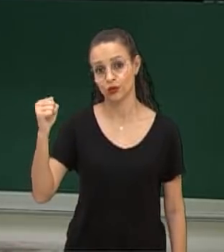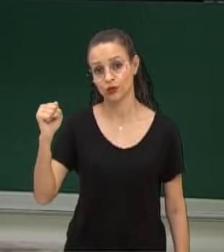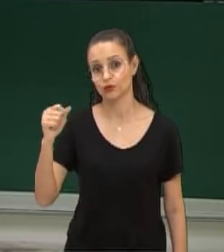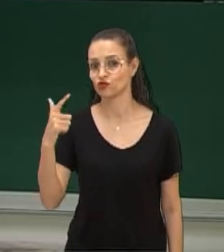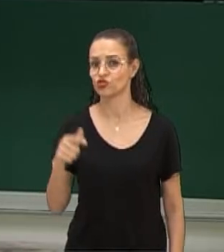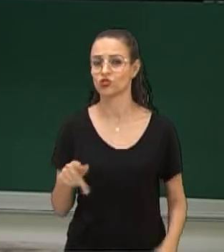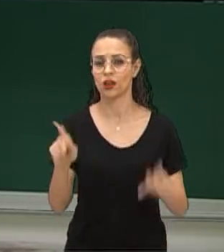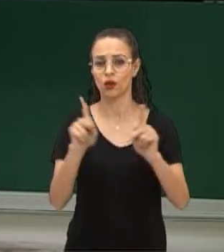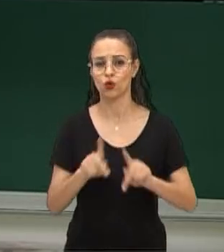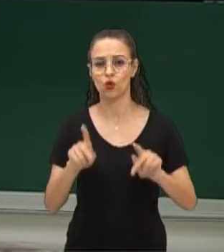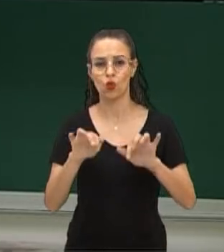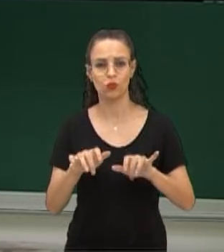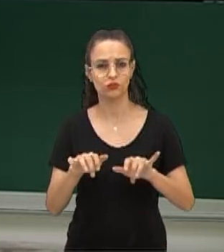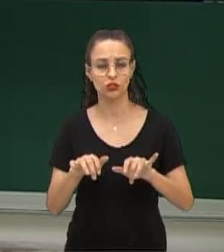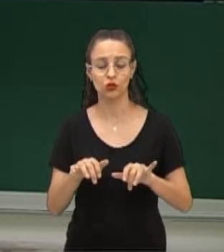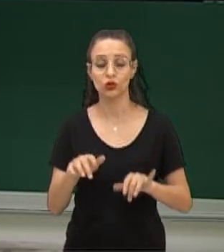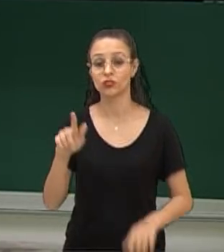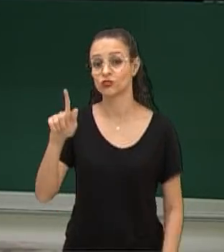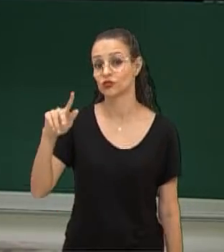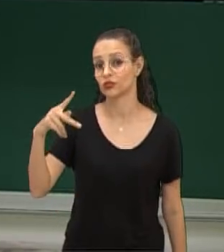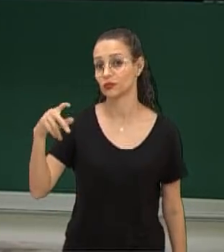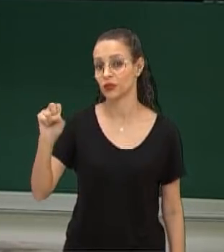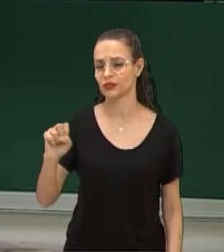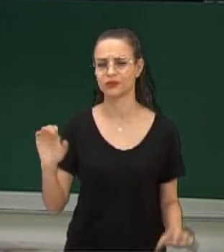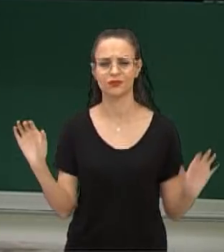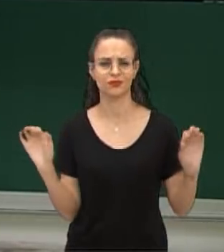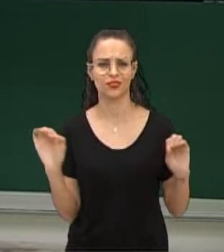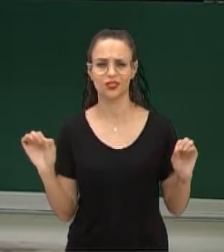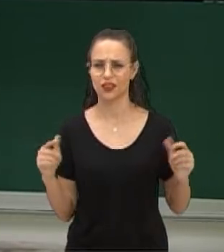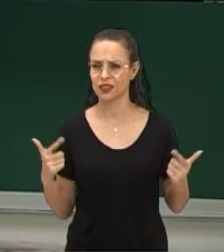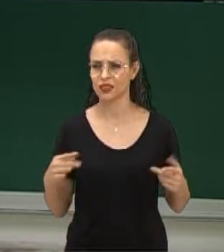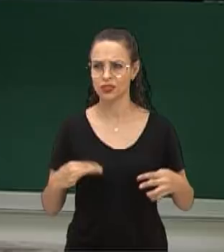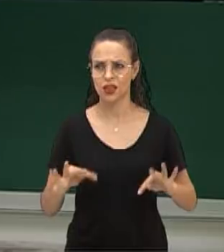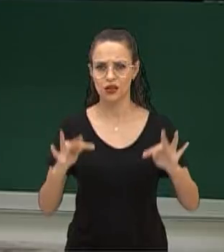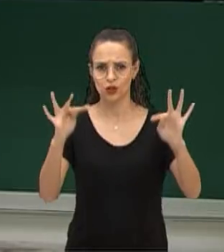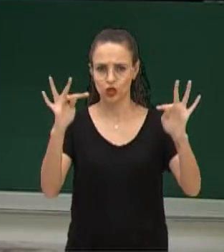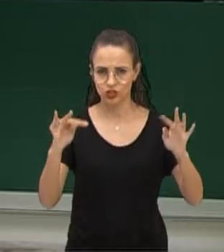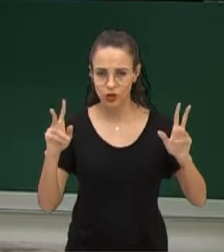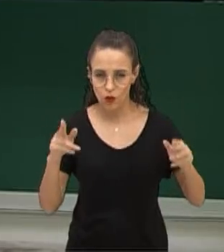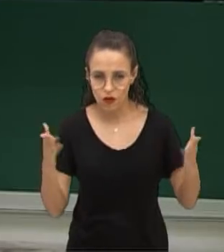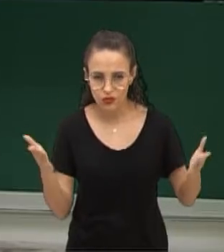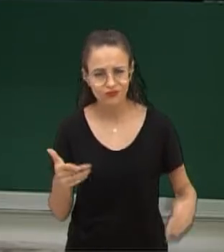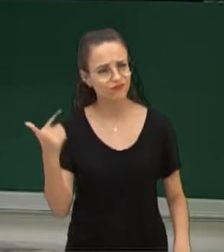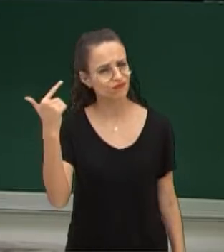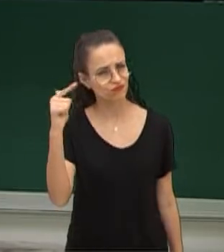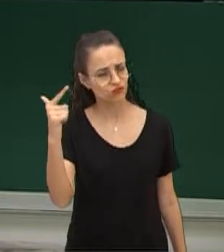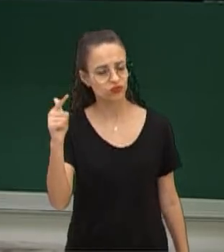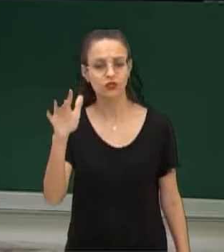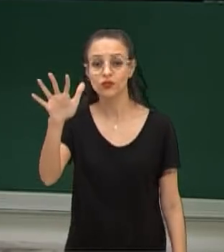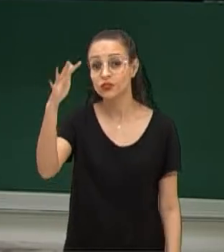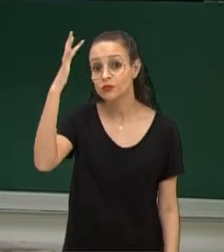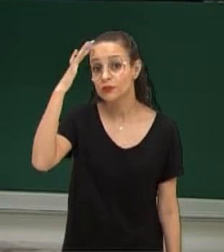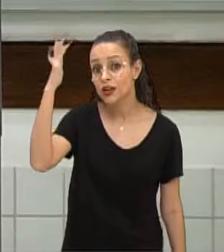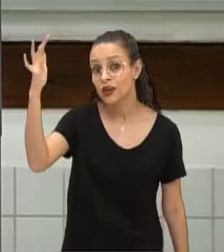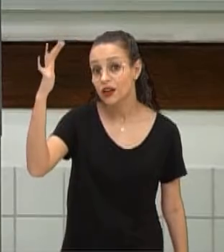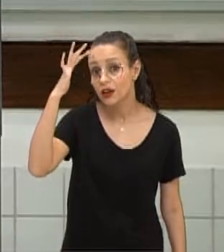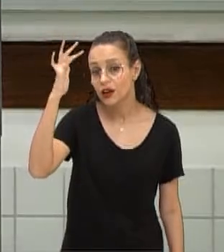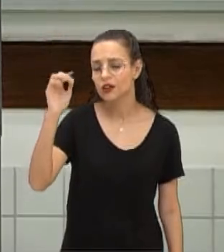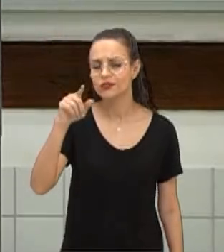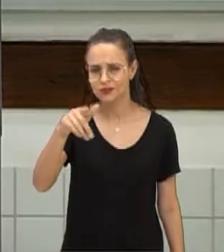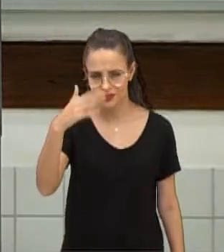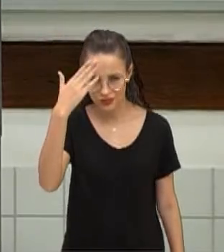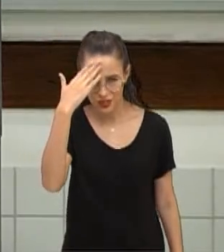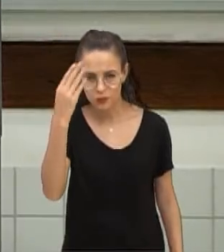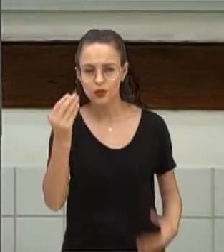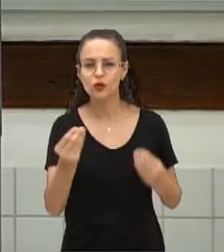não tínhamos GPS. Nós não tínhamos toda essa tecnologia que nós temos hoje. Para vocês terem uma ideia, gente, sabe como